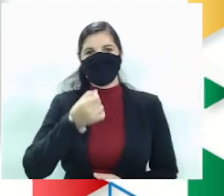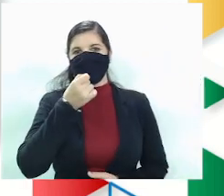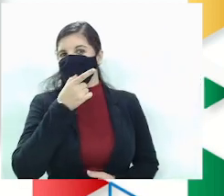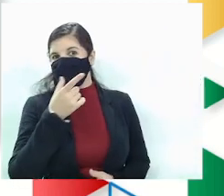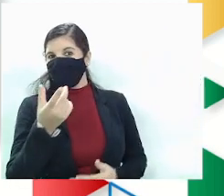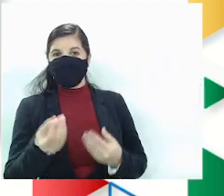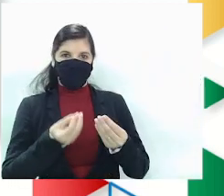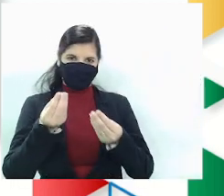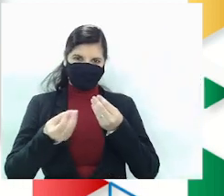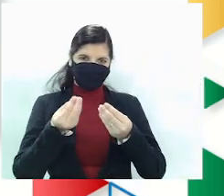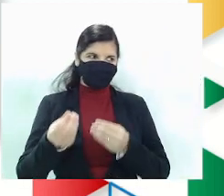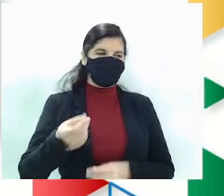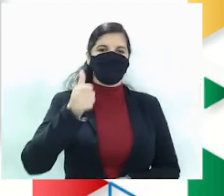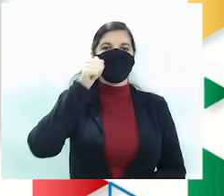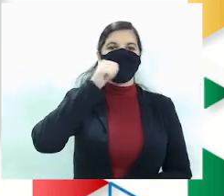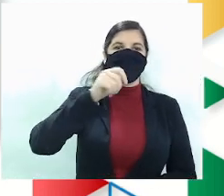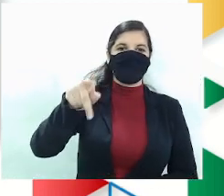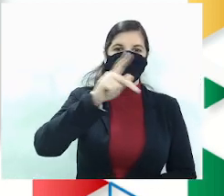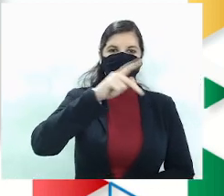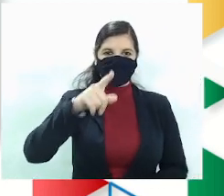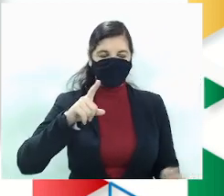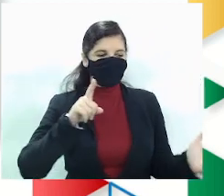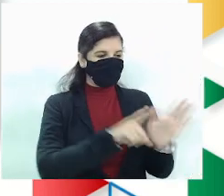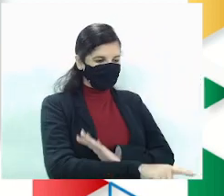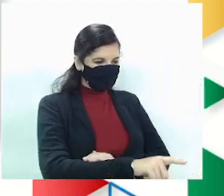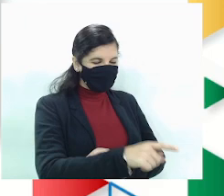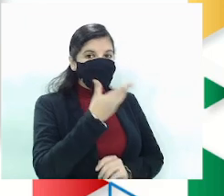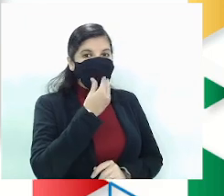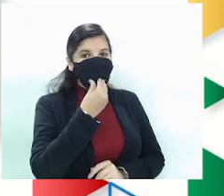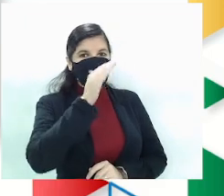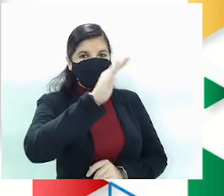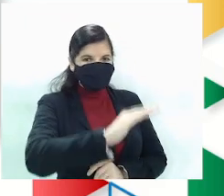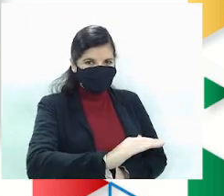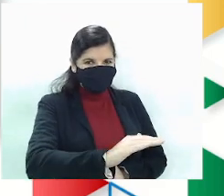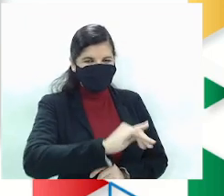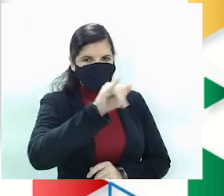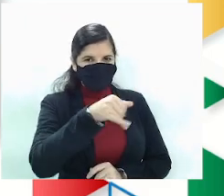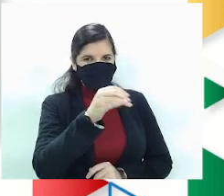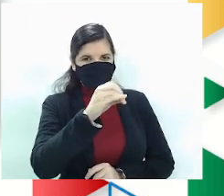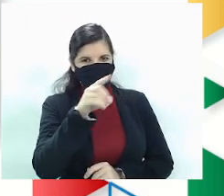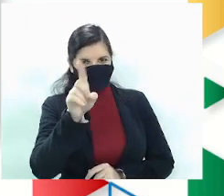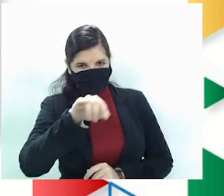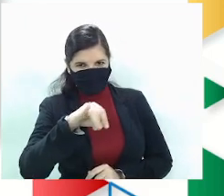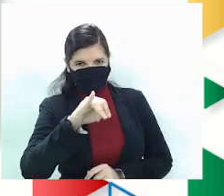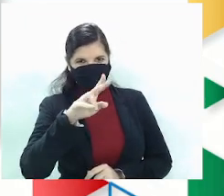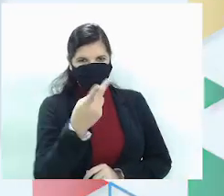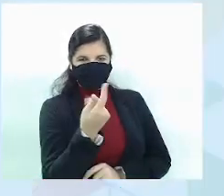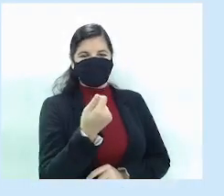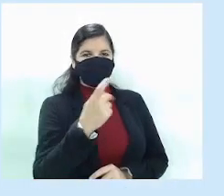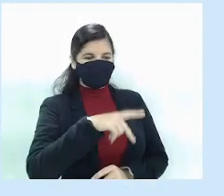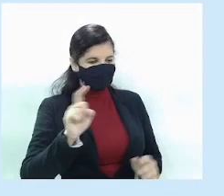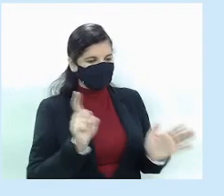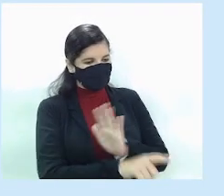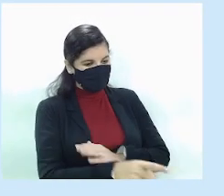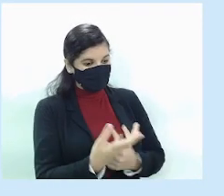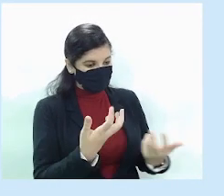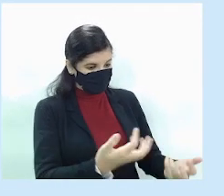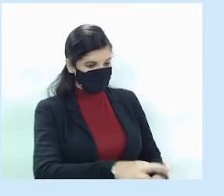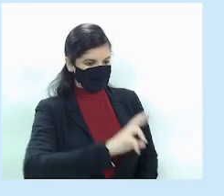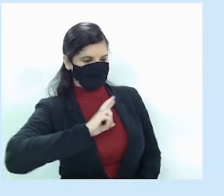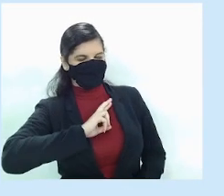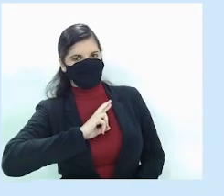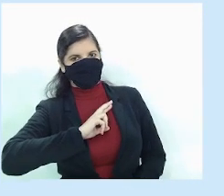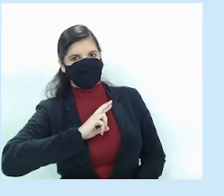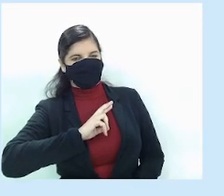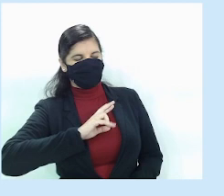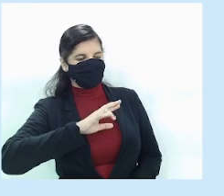gente. Quando a professora perguntou ao Joãozinho, provavelmente a professora estava querendo que ele respondesse, é